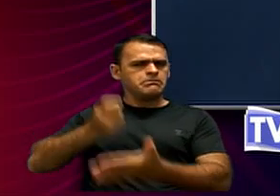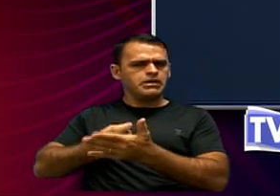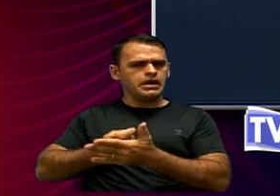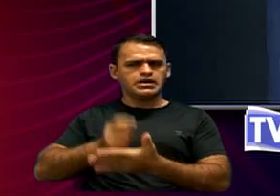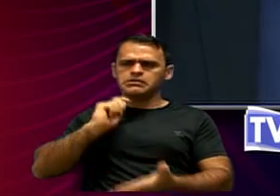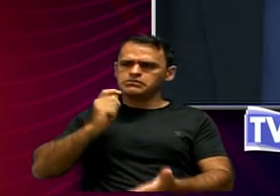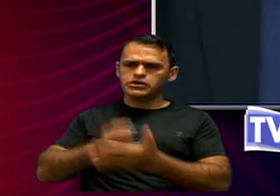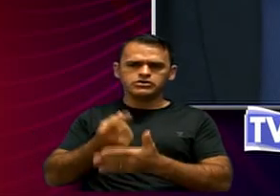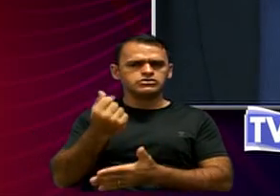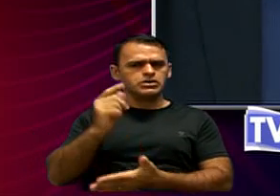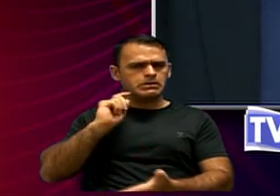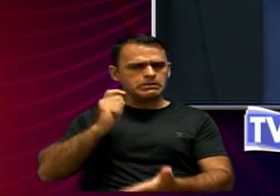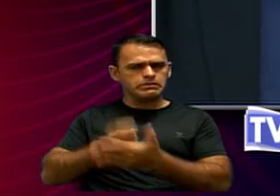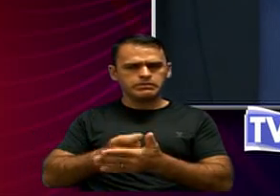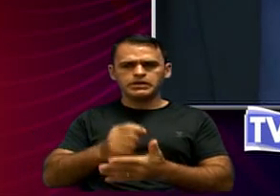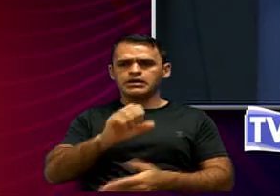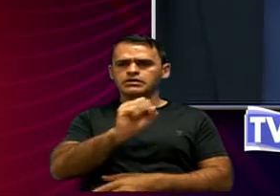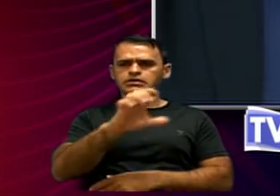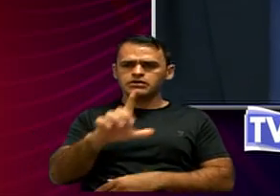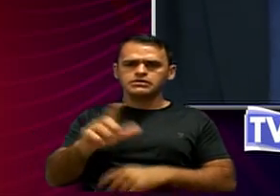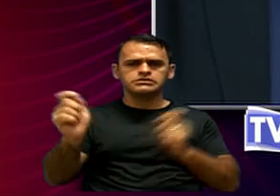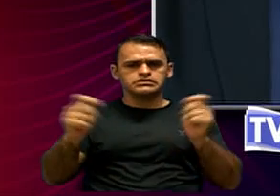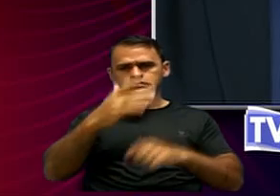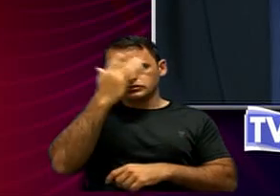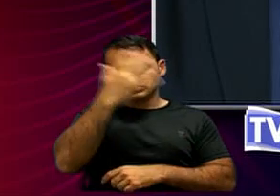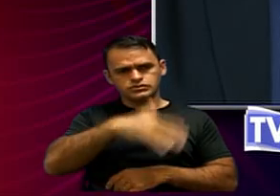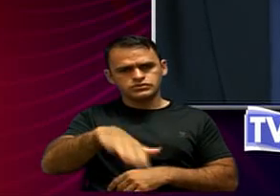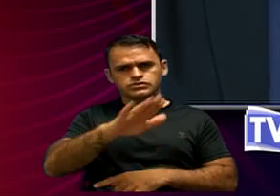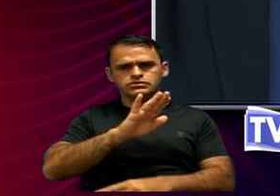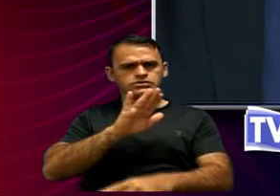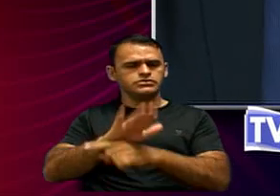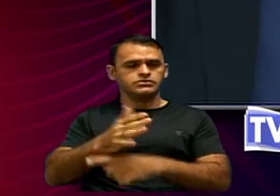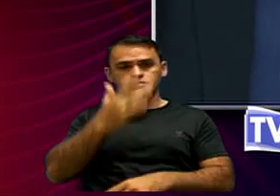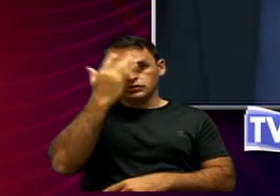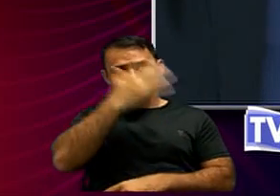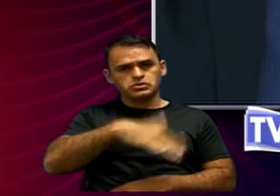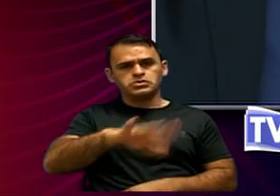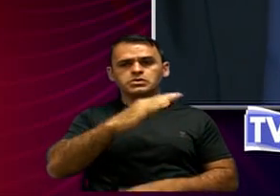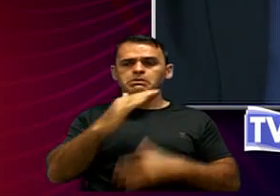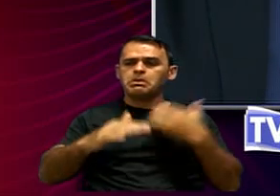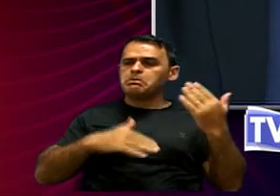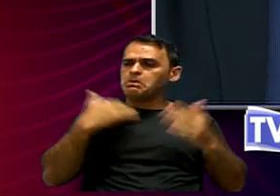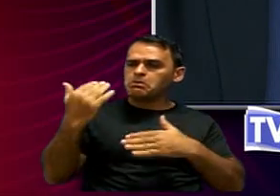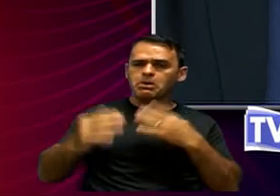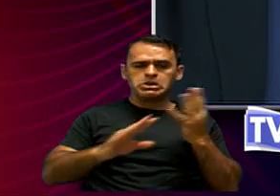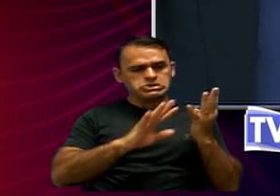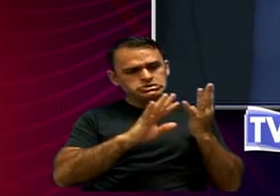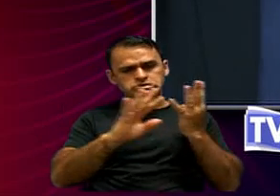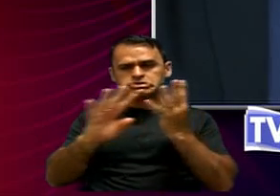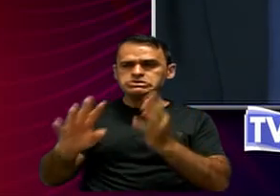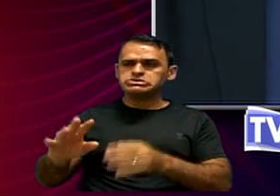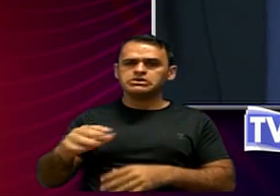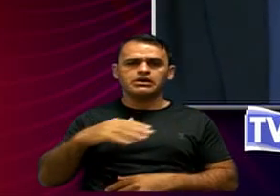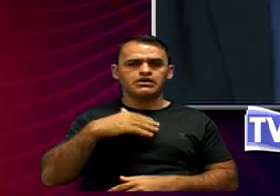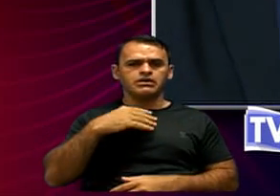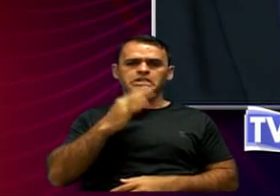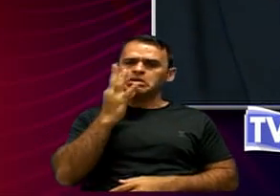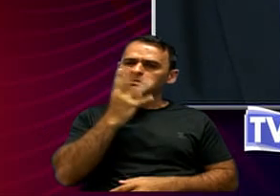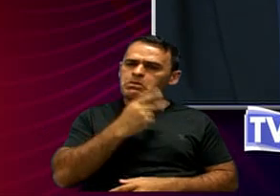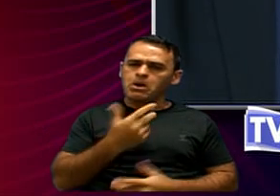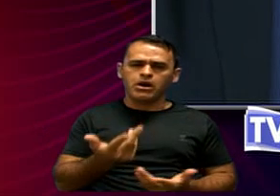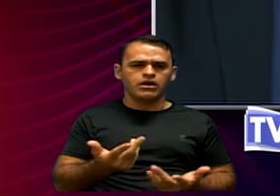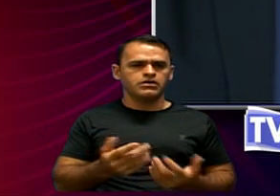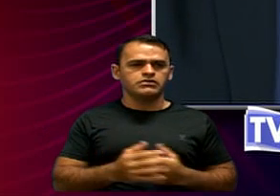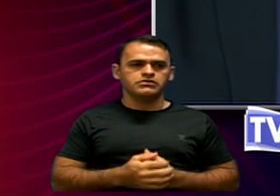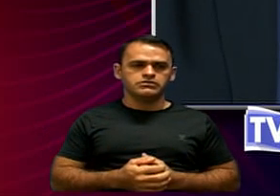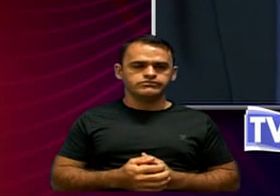Lucinda. Fazer pagar um o Hospital Santa Lucinda para atender a população. Sim. A população fica morrendo na fila dos hospitais aí. Só a Santa Casa. Tá... Graças a